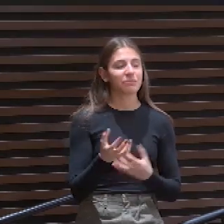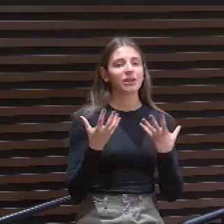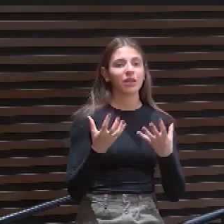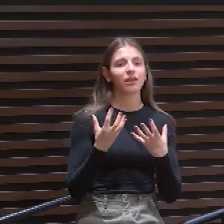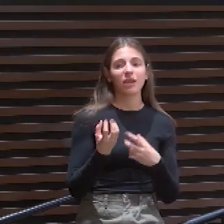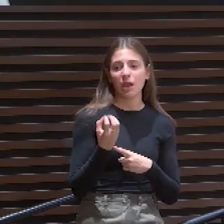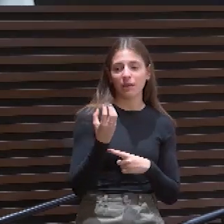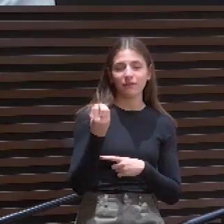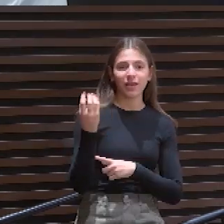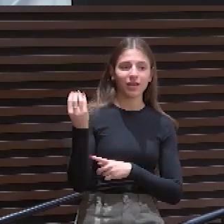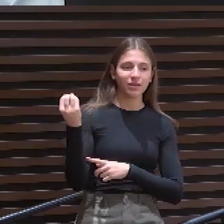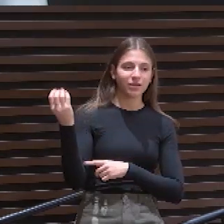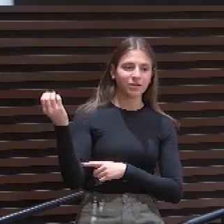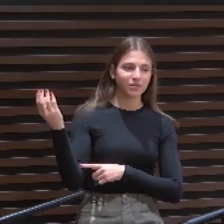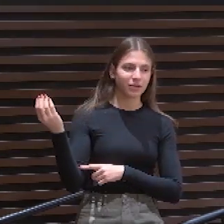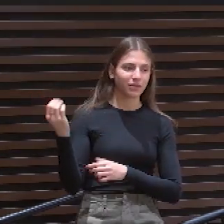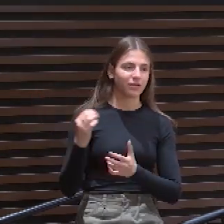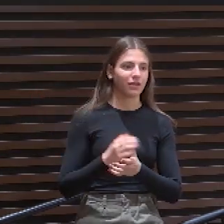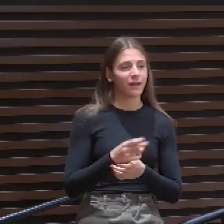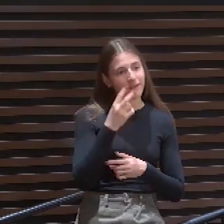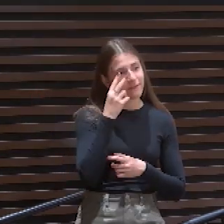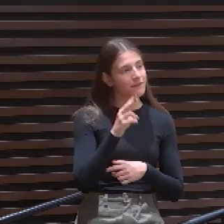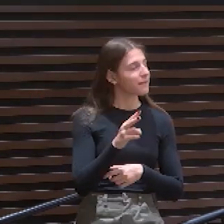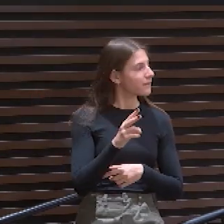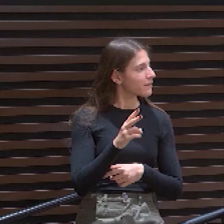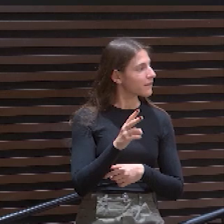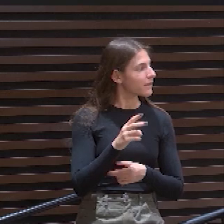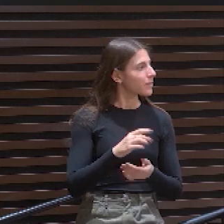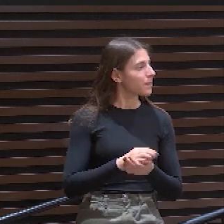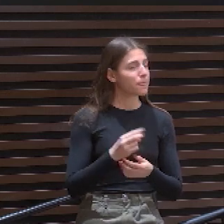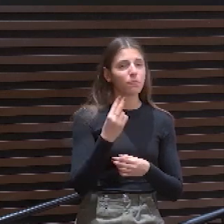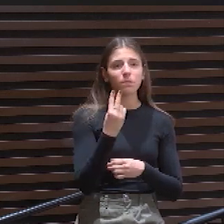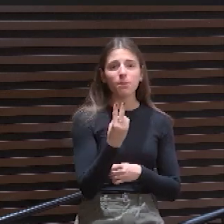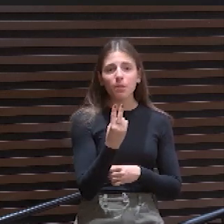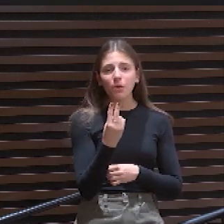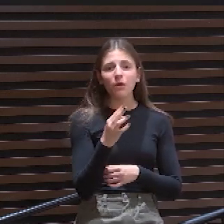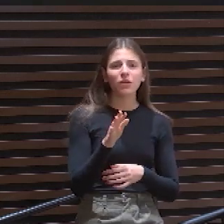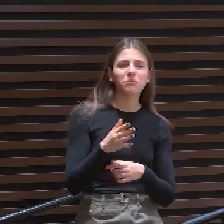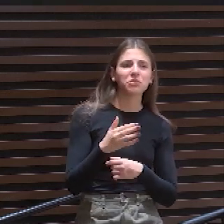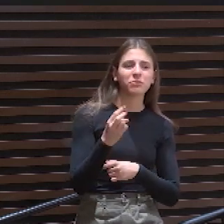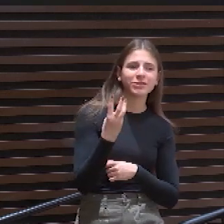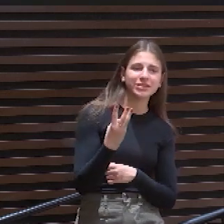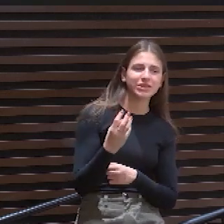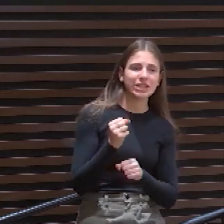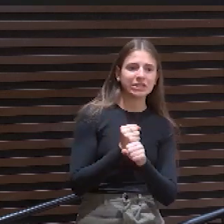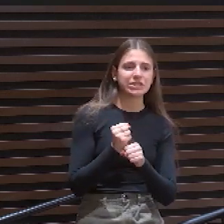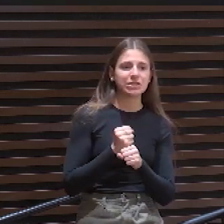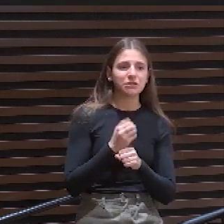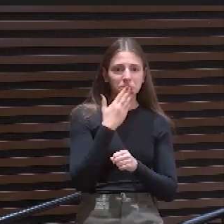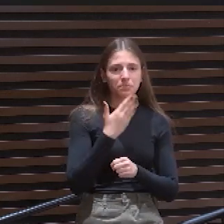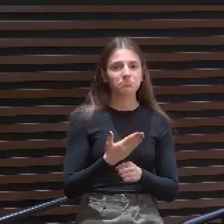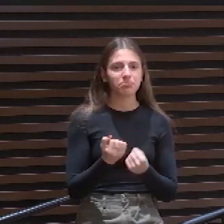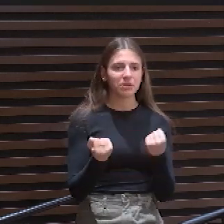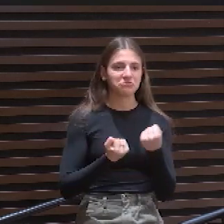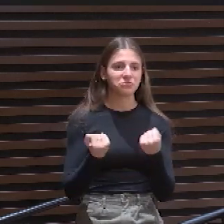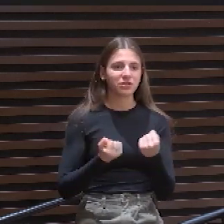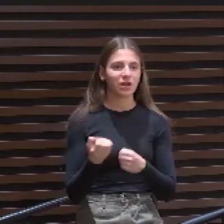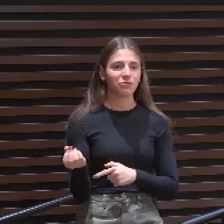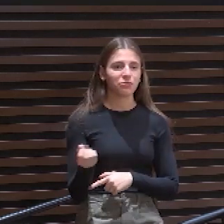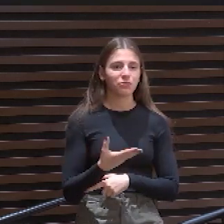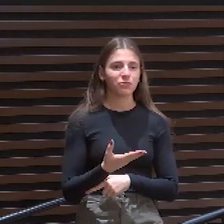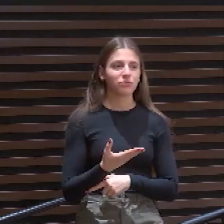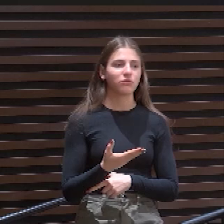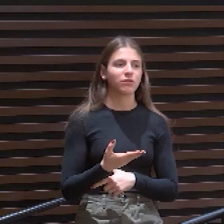Brasil. Veja só. Cada 2, 3 anos pede para ele um carro novo. E